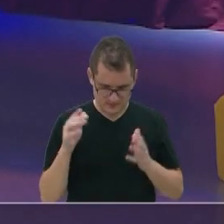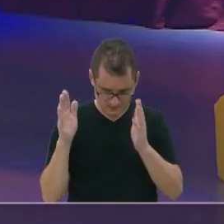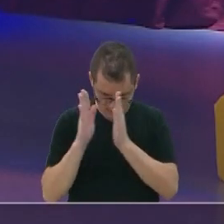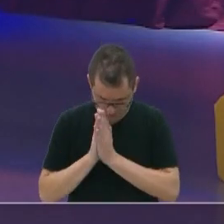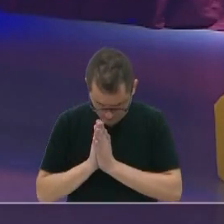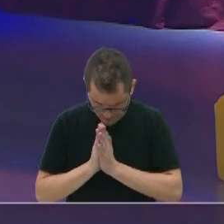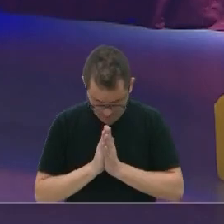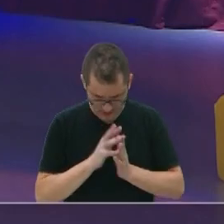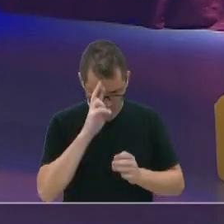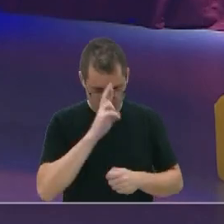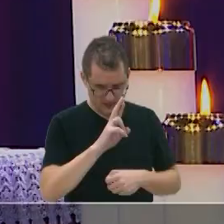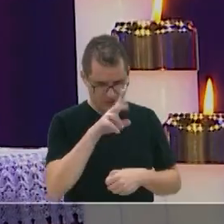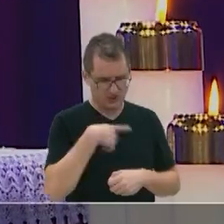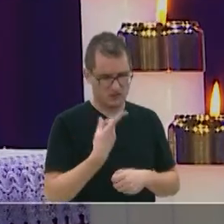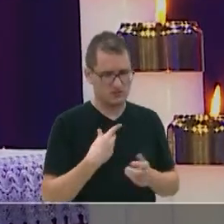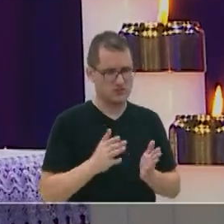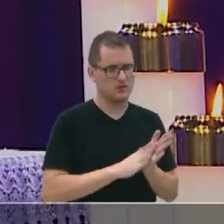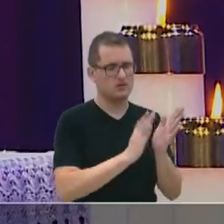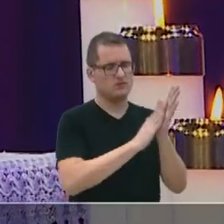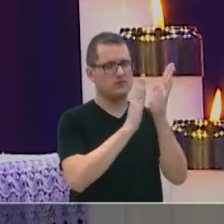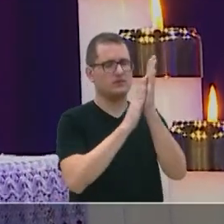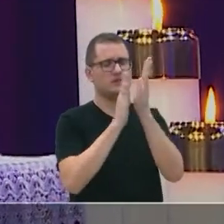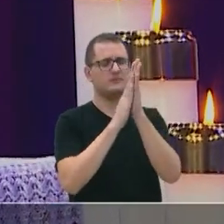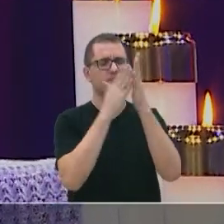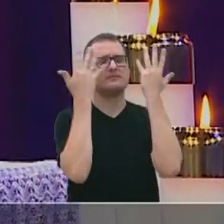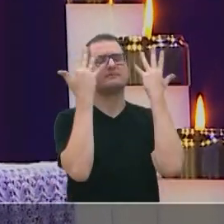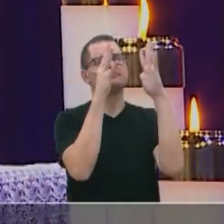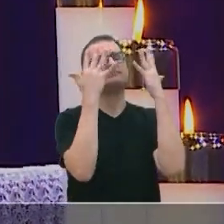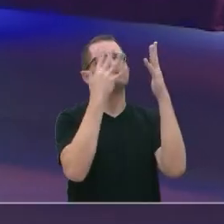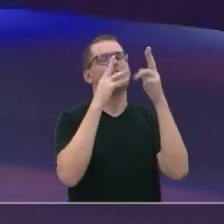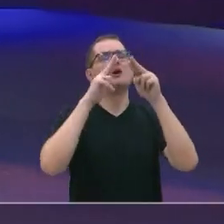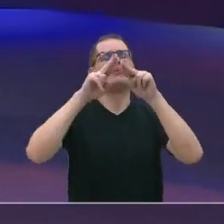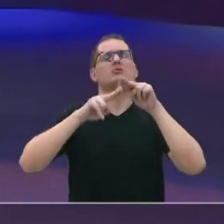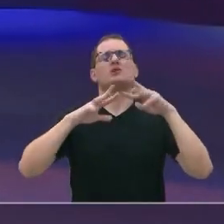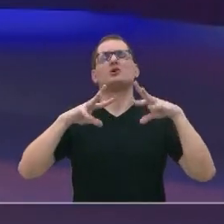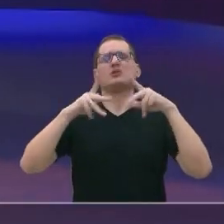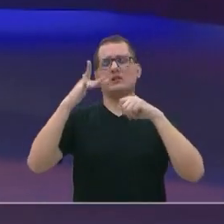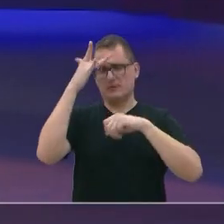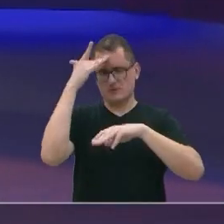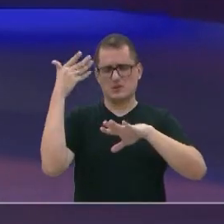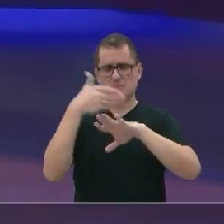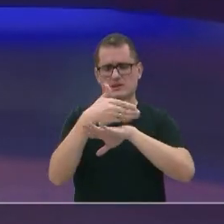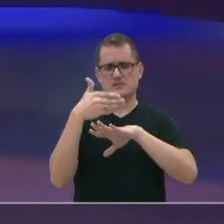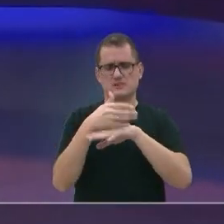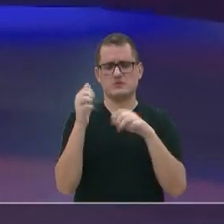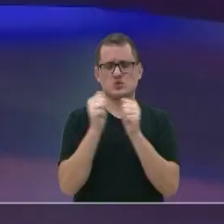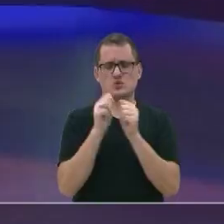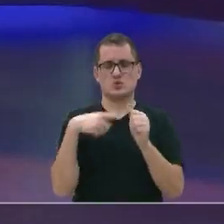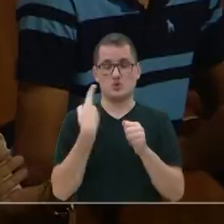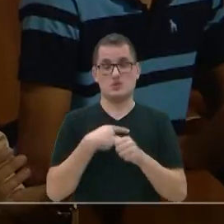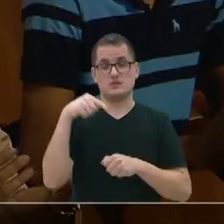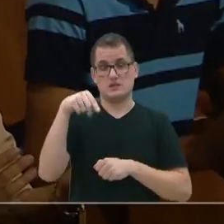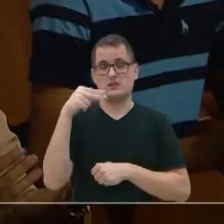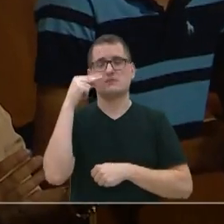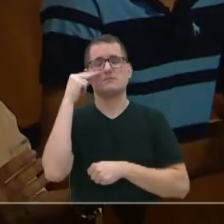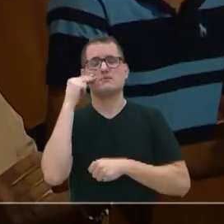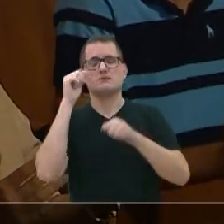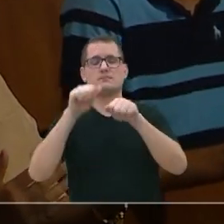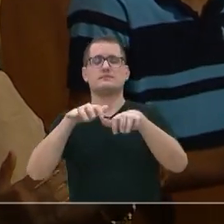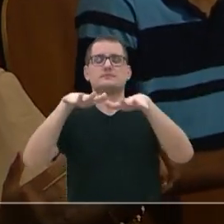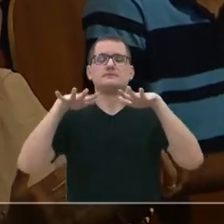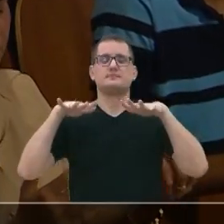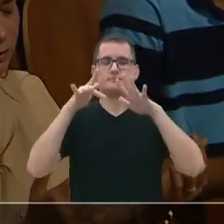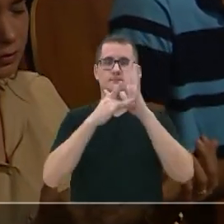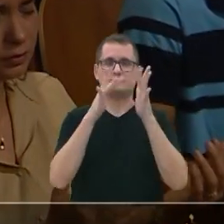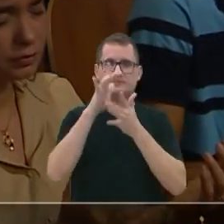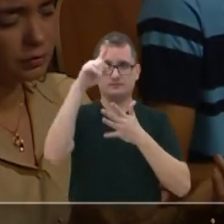Senhor, e te bendizemos por todos aqueles e aquelas que estão conosco aqui neste anfiteatro Jesus das Santas Chagas